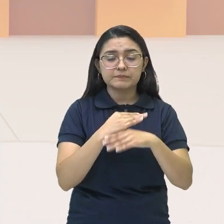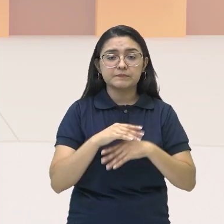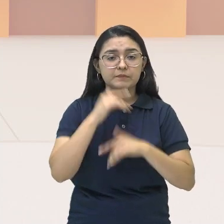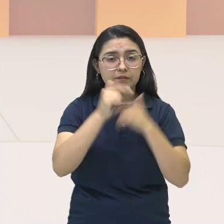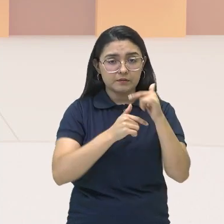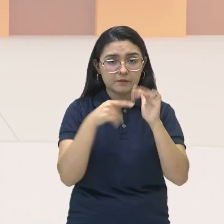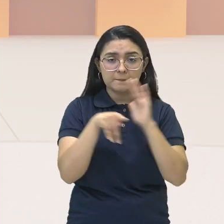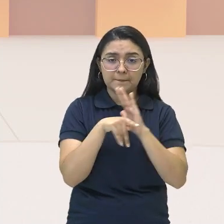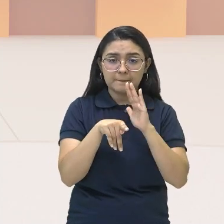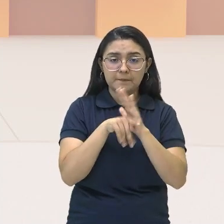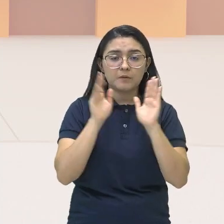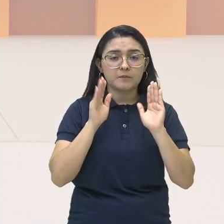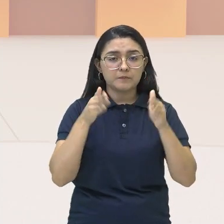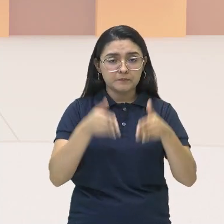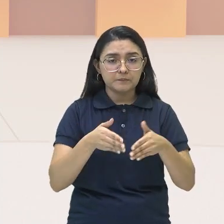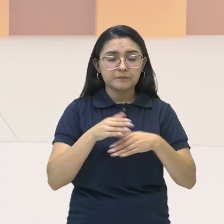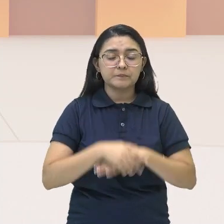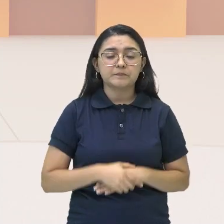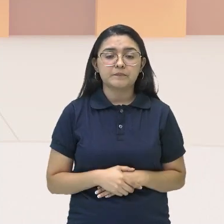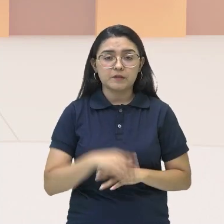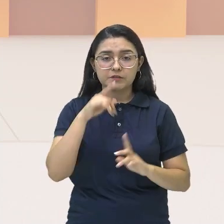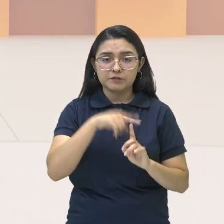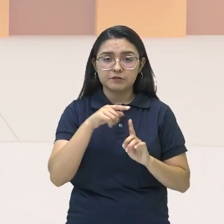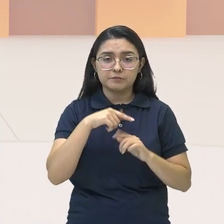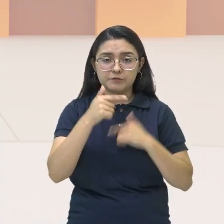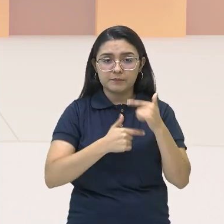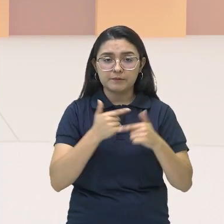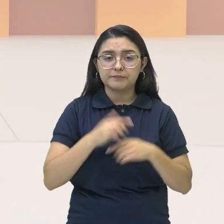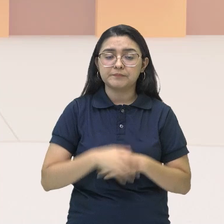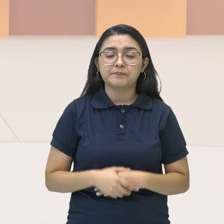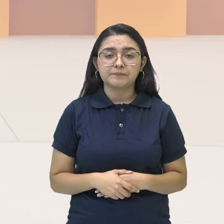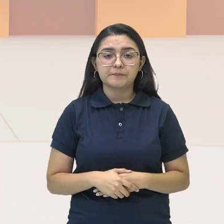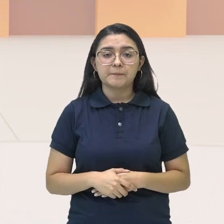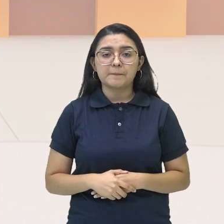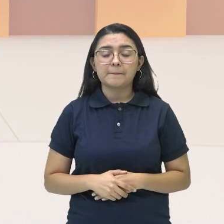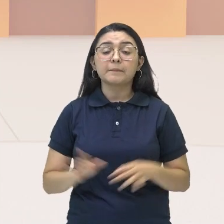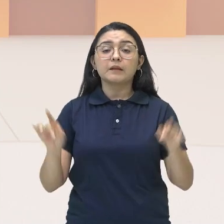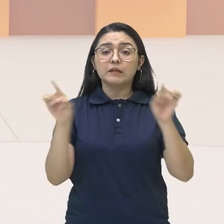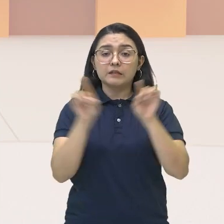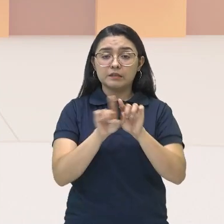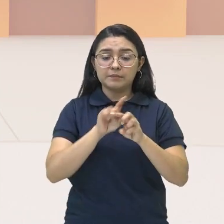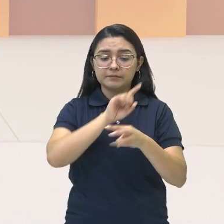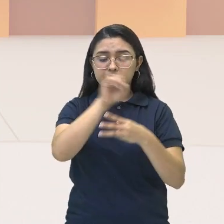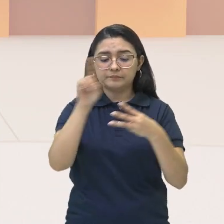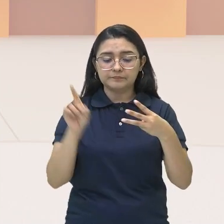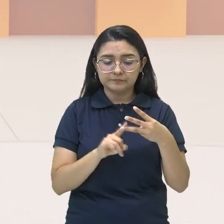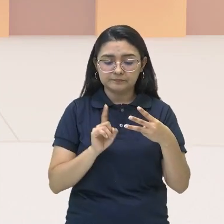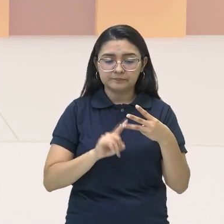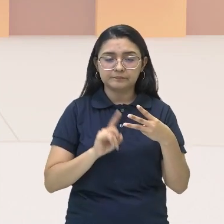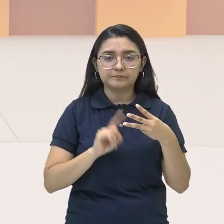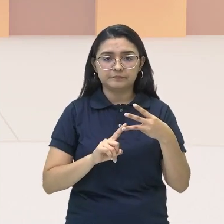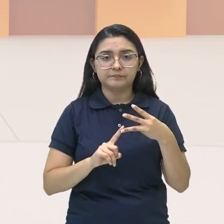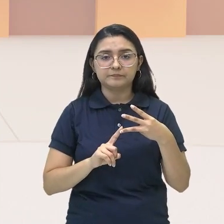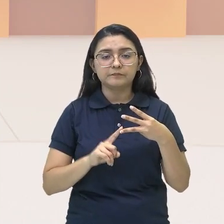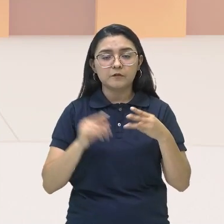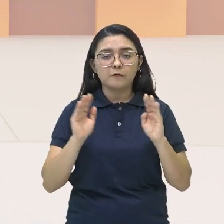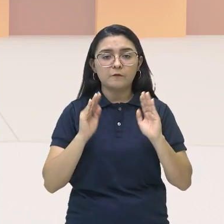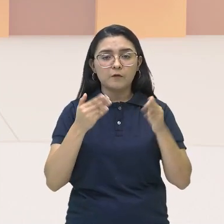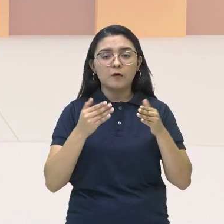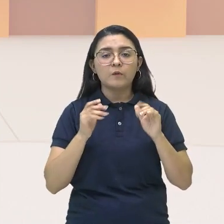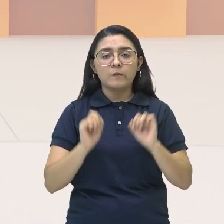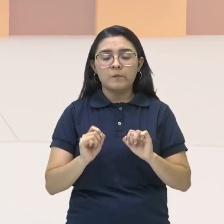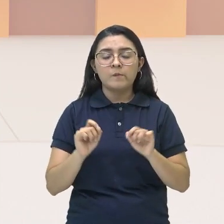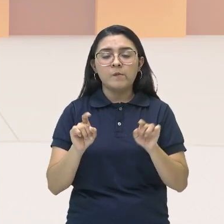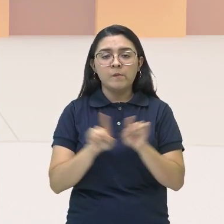né? Trabalhando com esse tipo de atividade humana aí. E também, pessoal, dentro do nosso foco